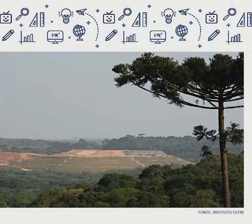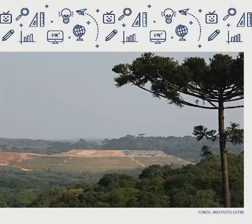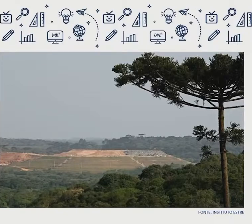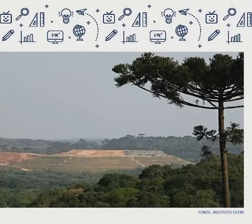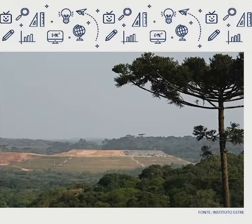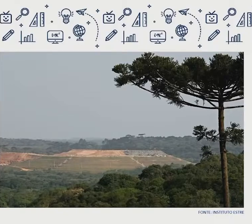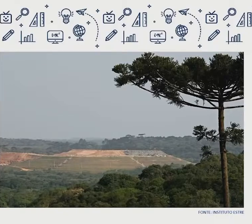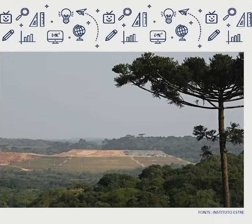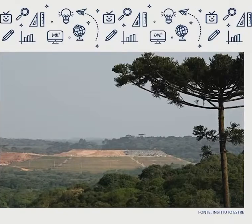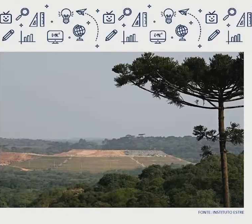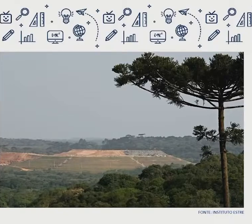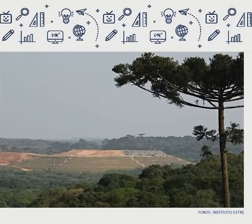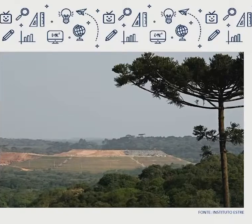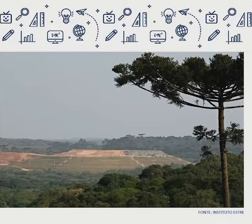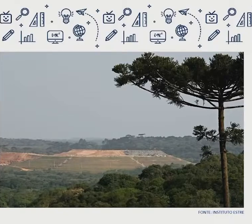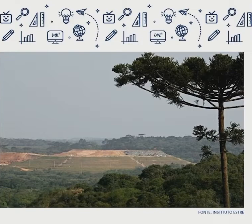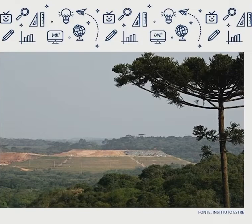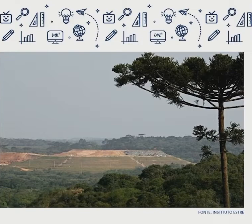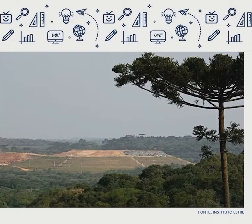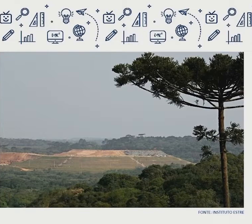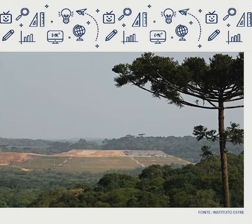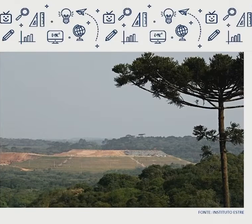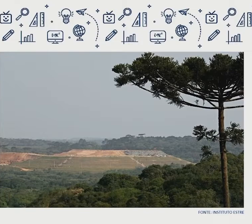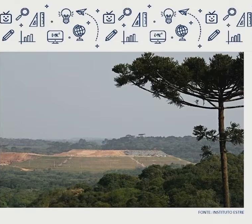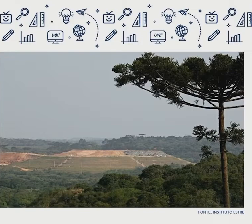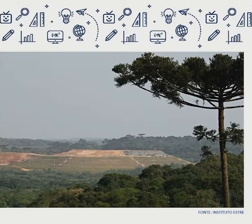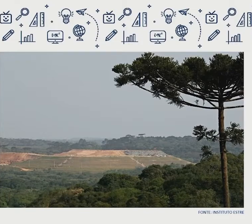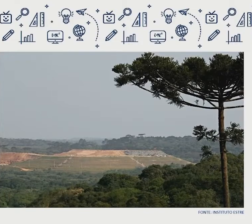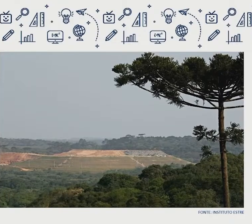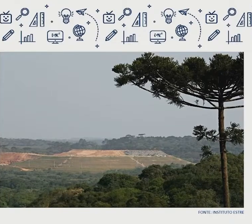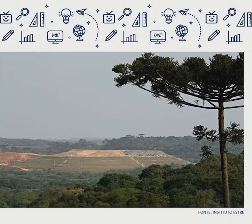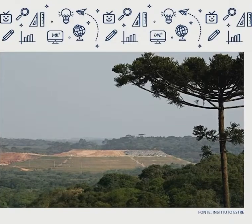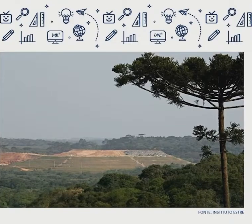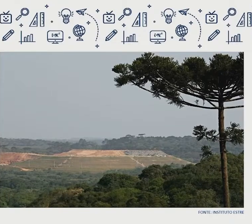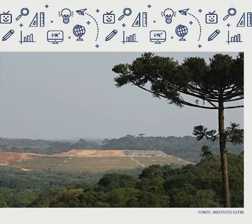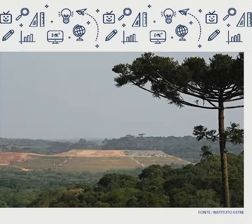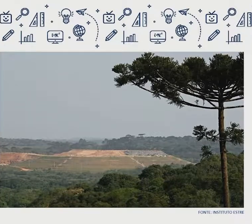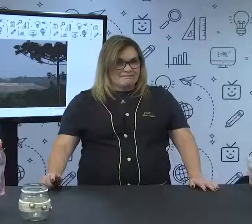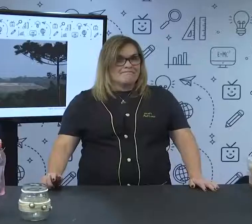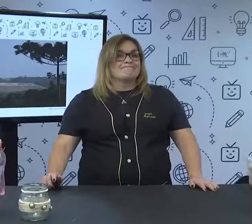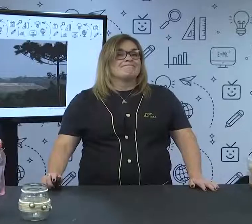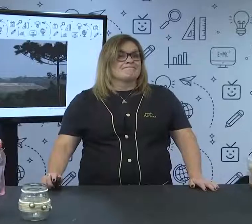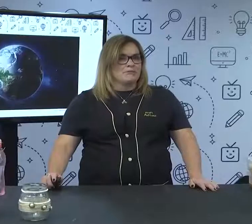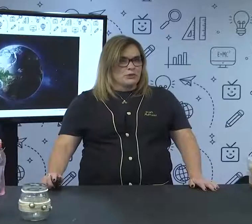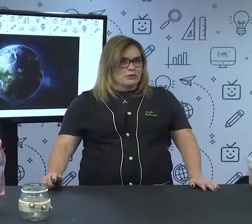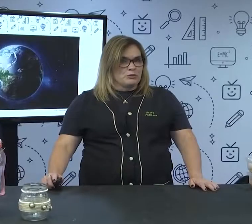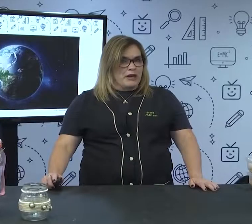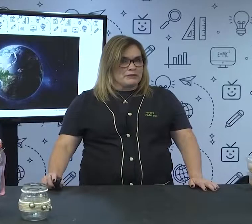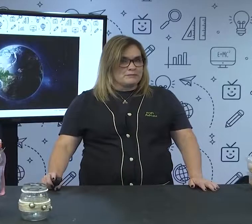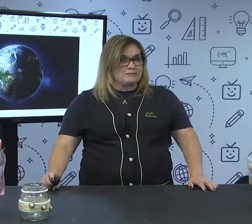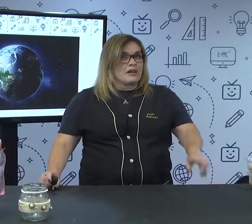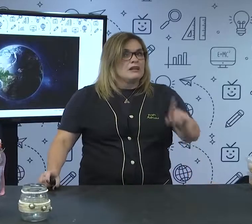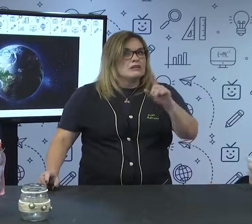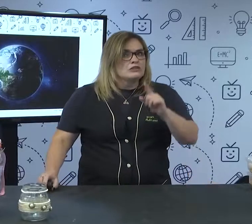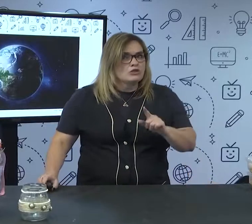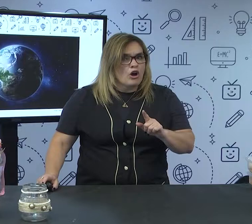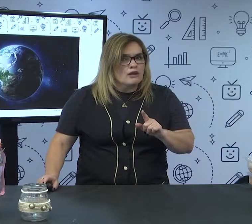deixar vocês tão curiosos assim. Então vamos começar a nossa aula de hoje? Muito